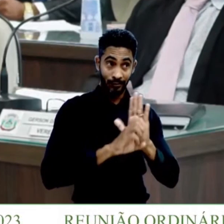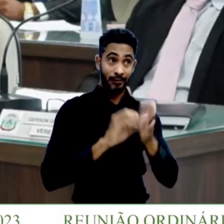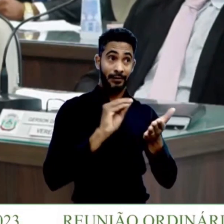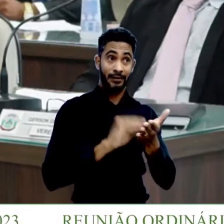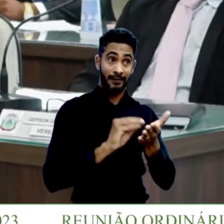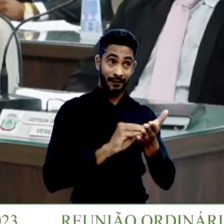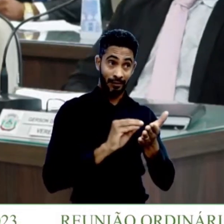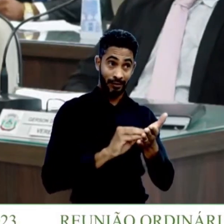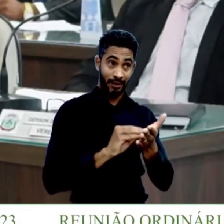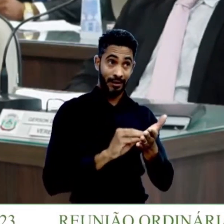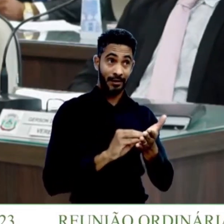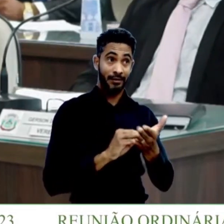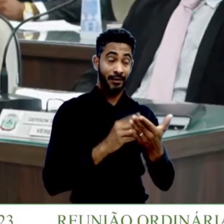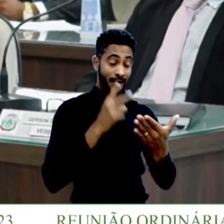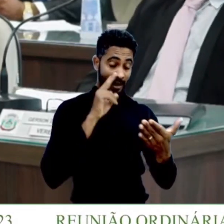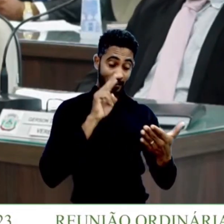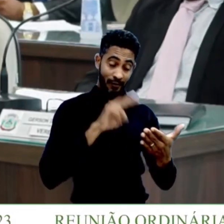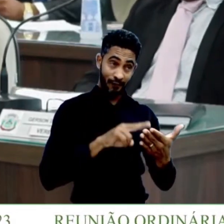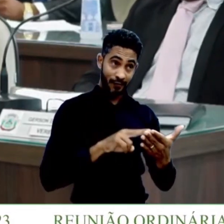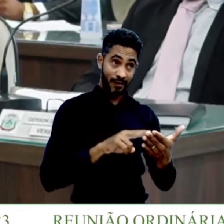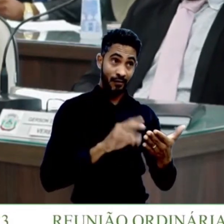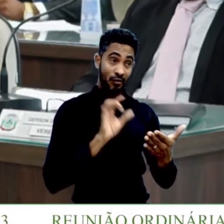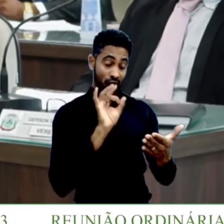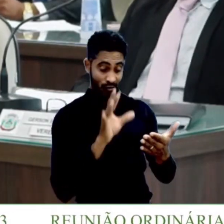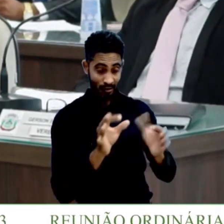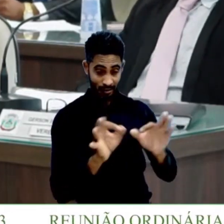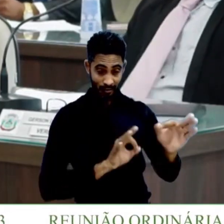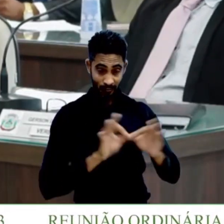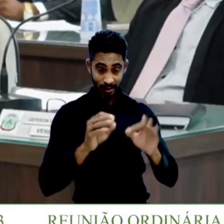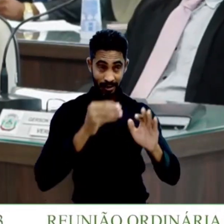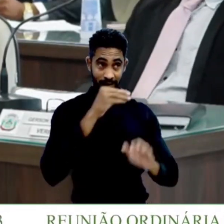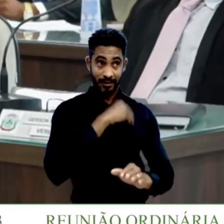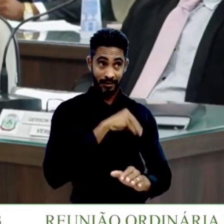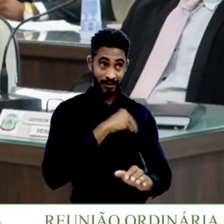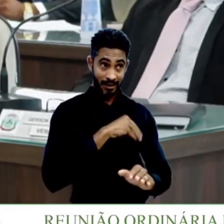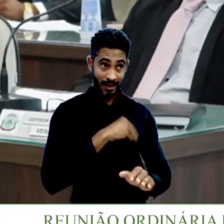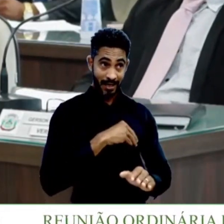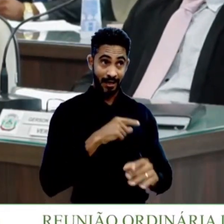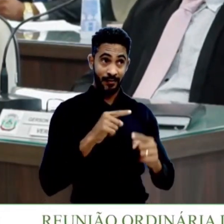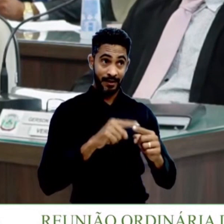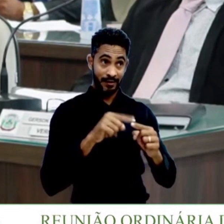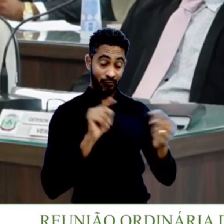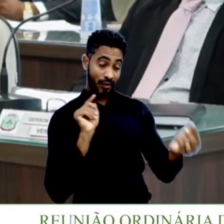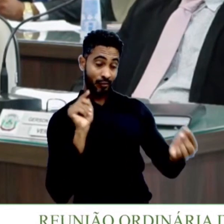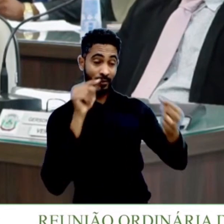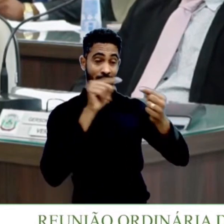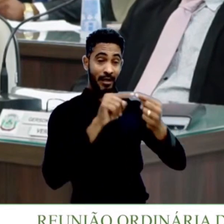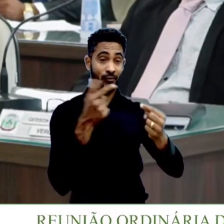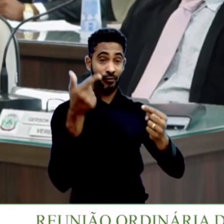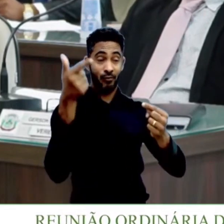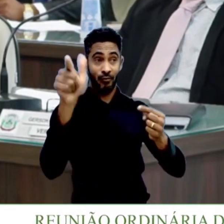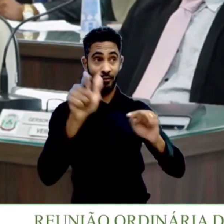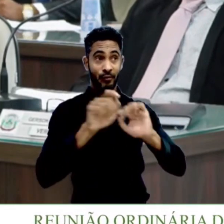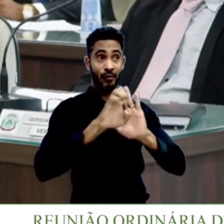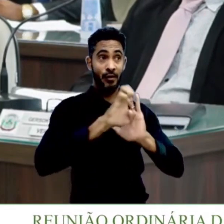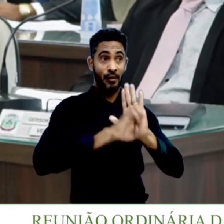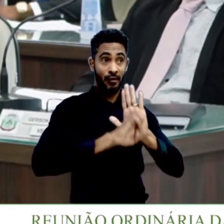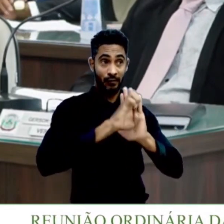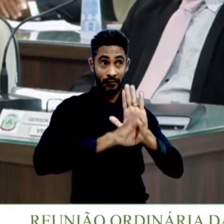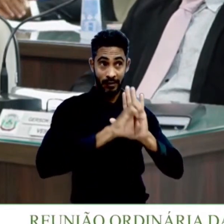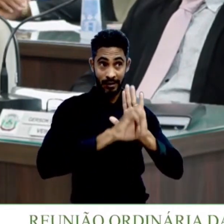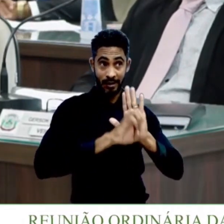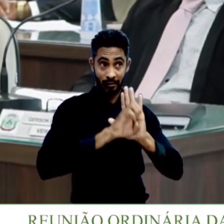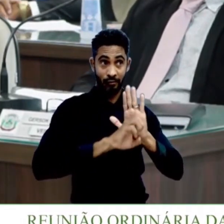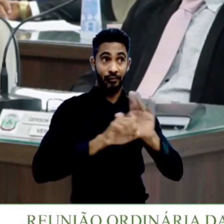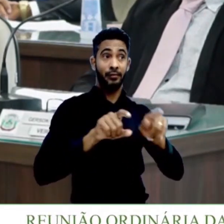Não adianta, eu, a meu ver, não só colocar um plano de cargo e salário, porque um tem que estar combinado com o outro. O estatuto ele vai